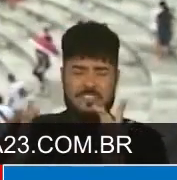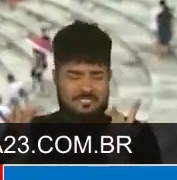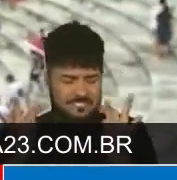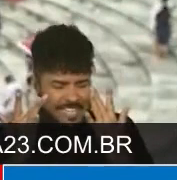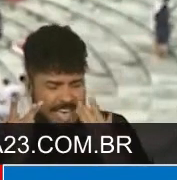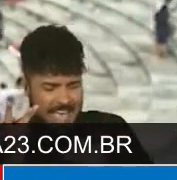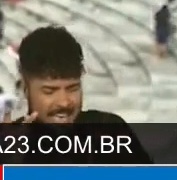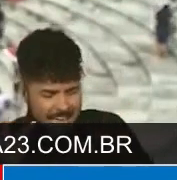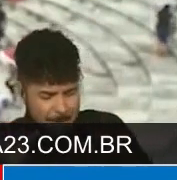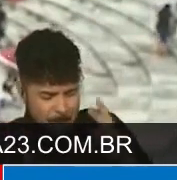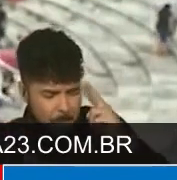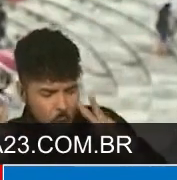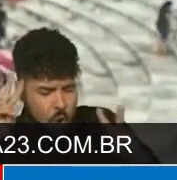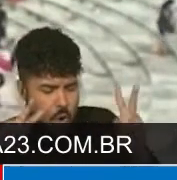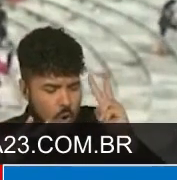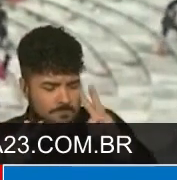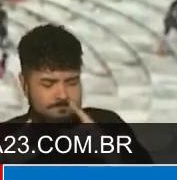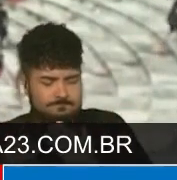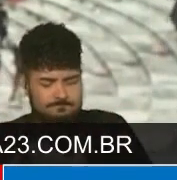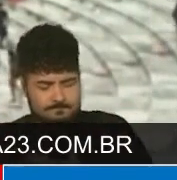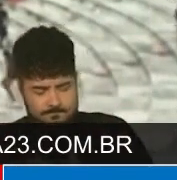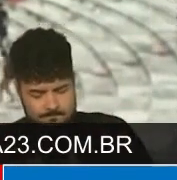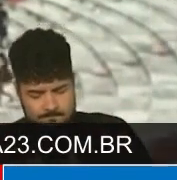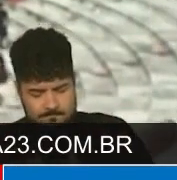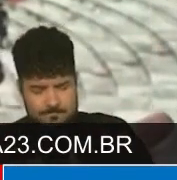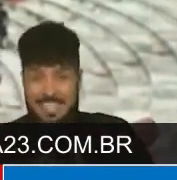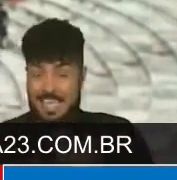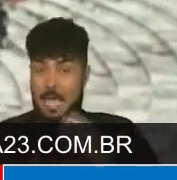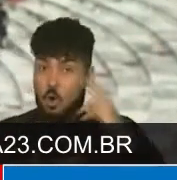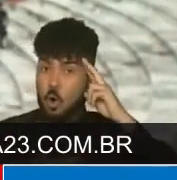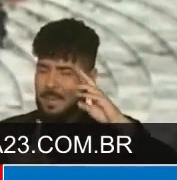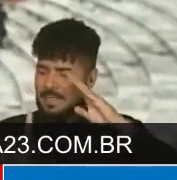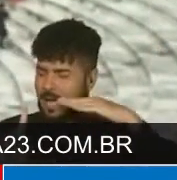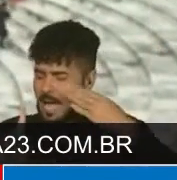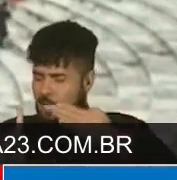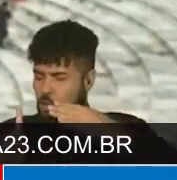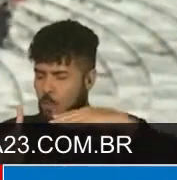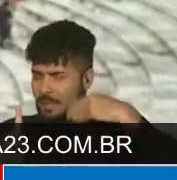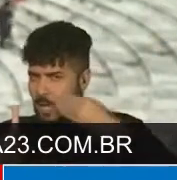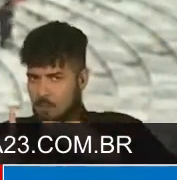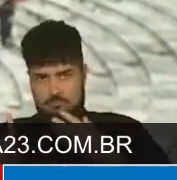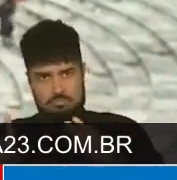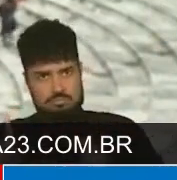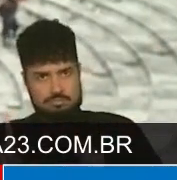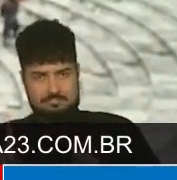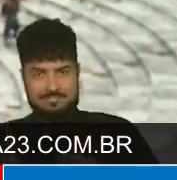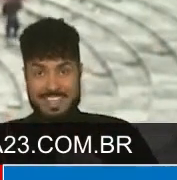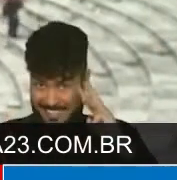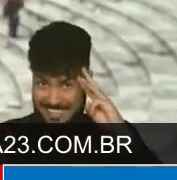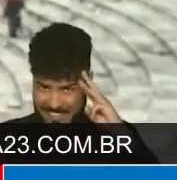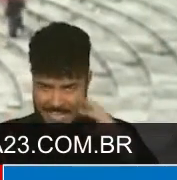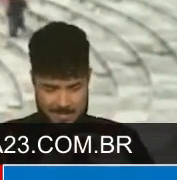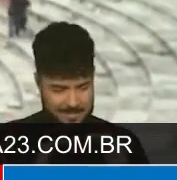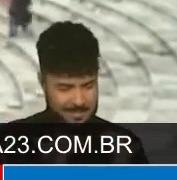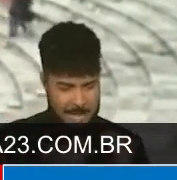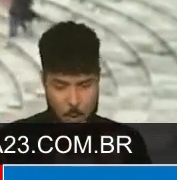memórias e a partir de agora também as homenagens inapagáveis. Nessa terça-feira, o trecho da rua que passa bem ao lado